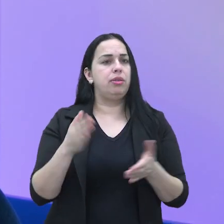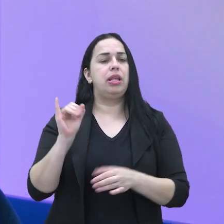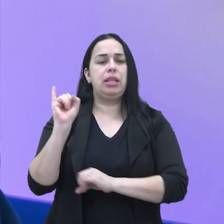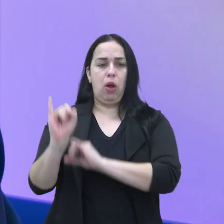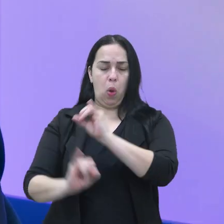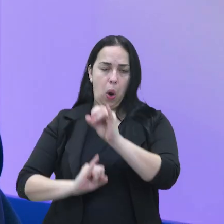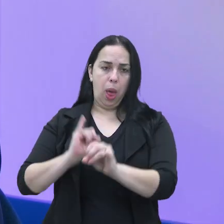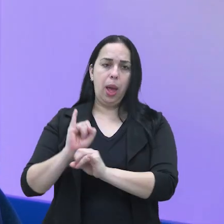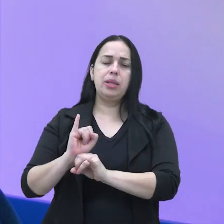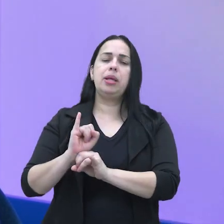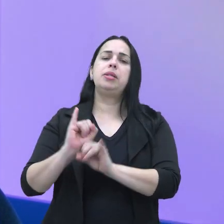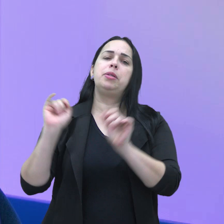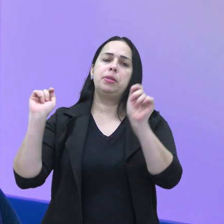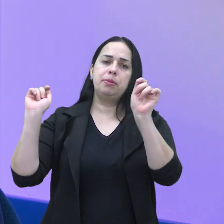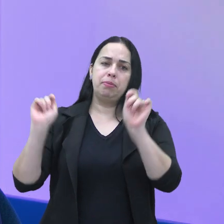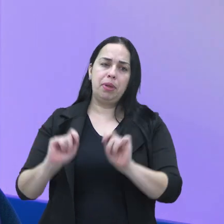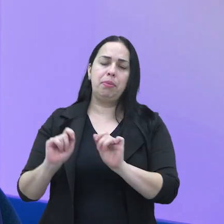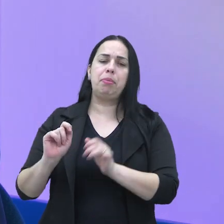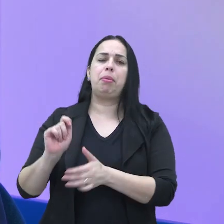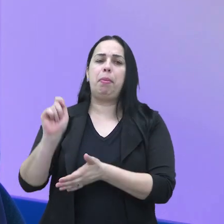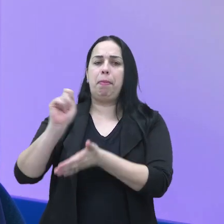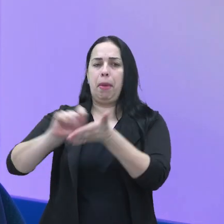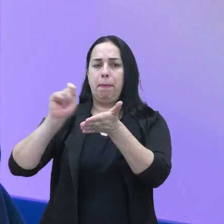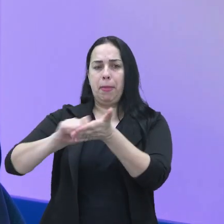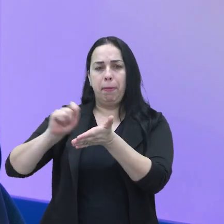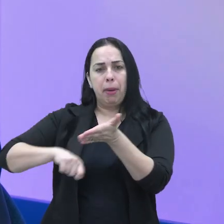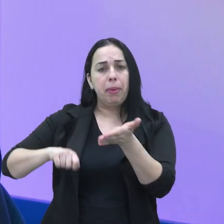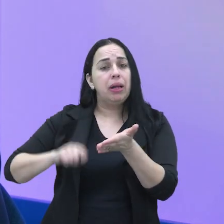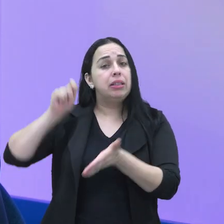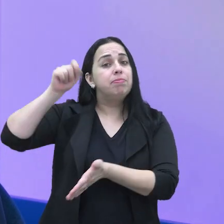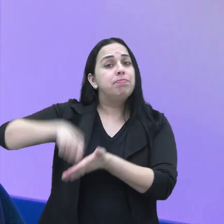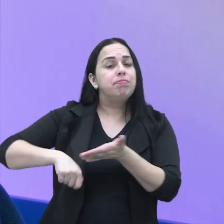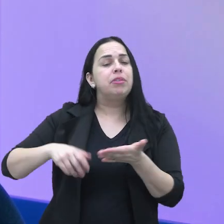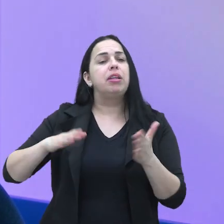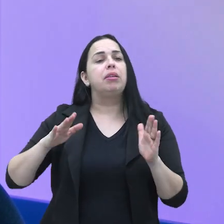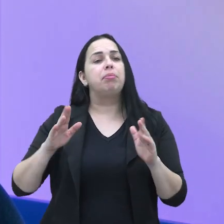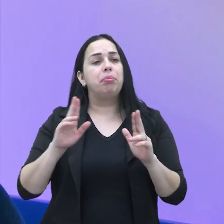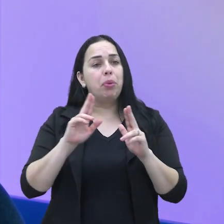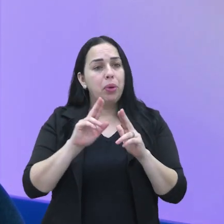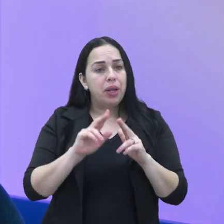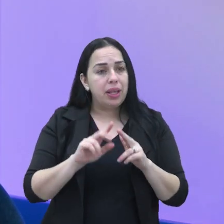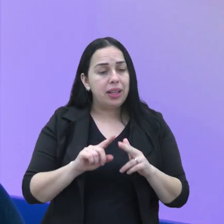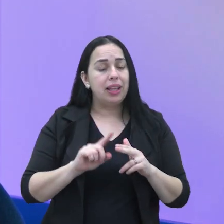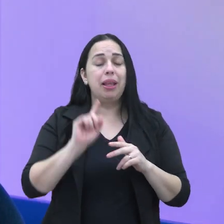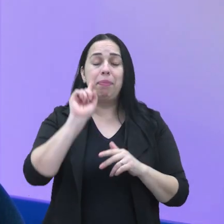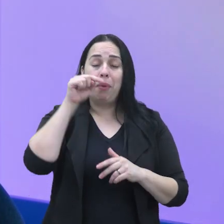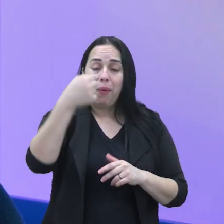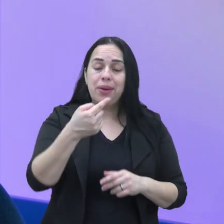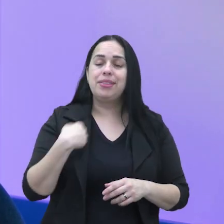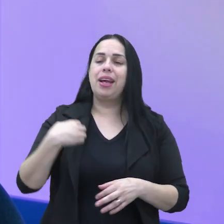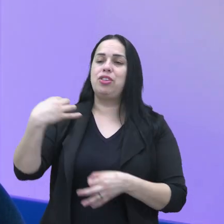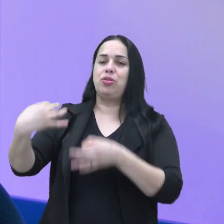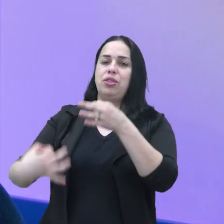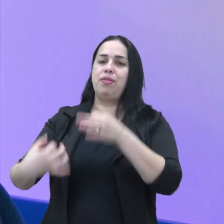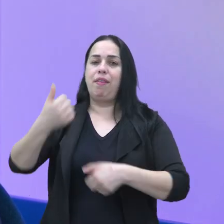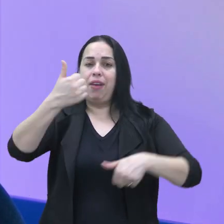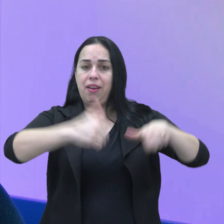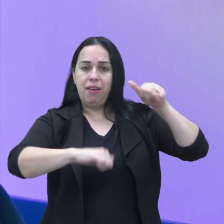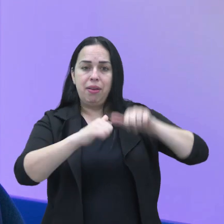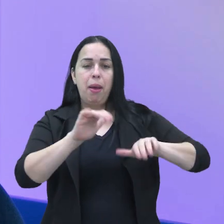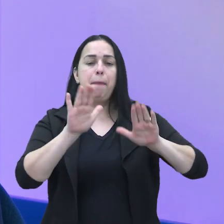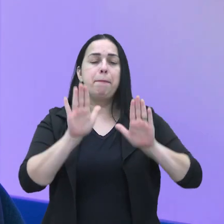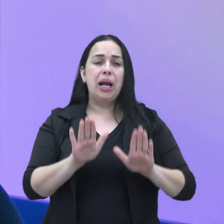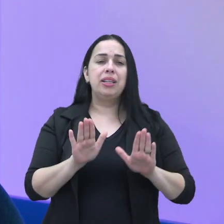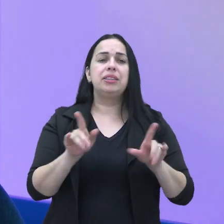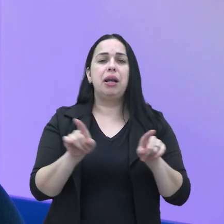Hoje em dia, já é possível se fazer essa coleta de forma digital. E aí é submetido à Justiça Eleitoral. Mas